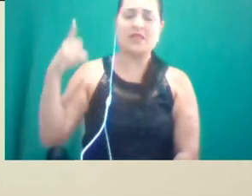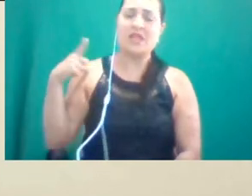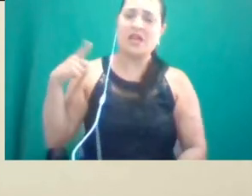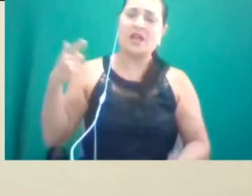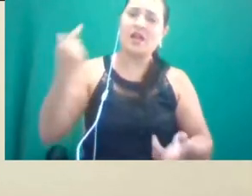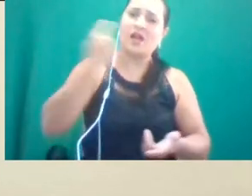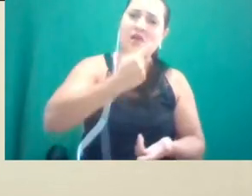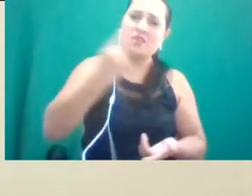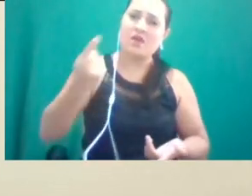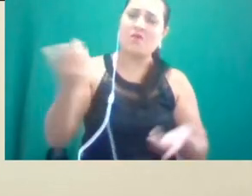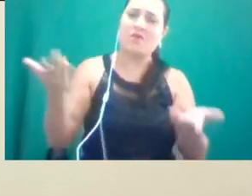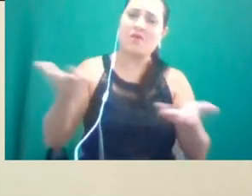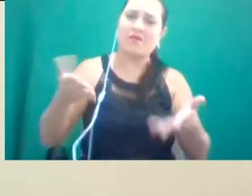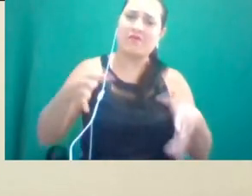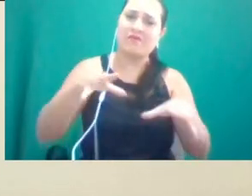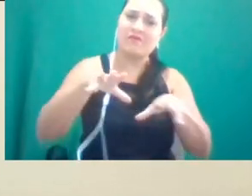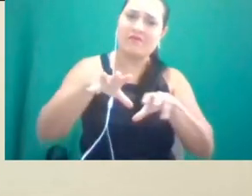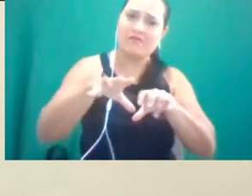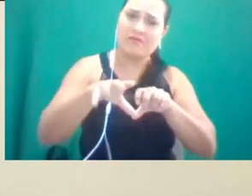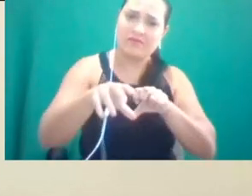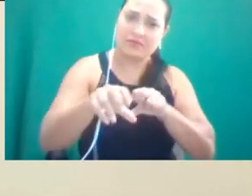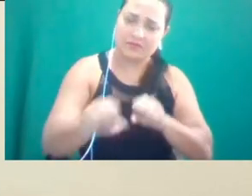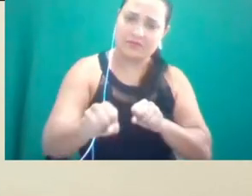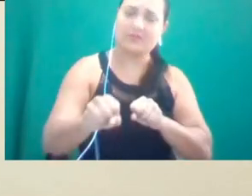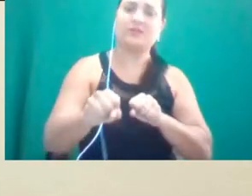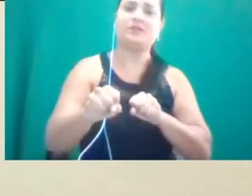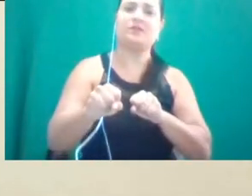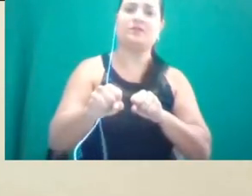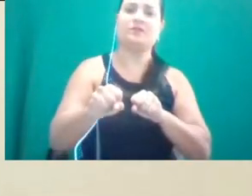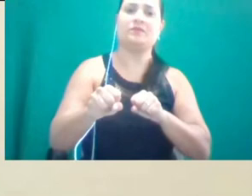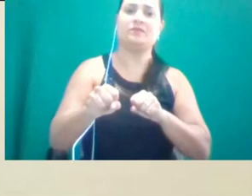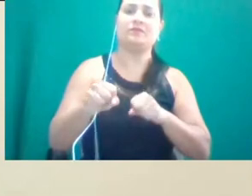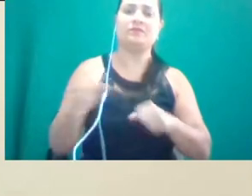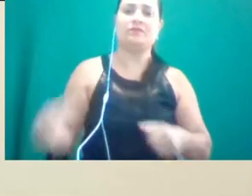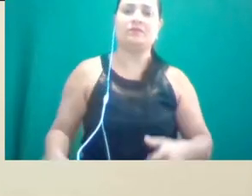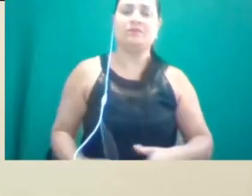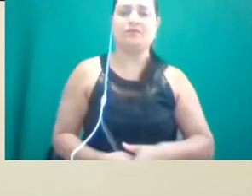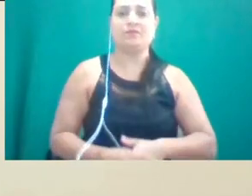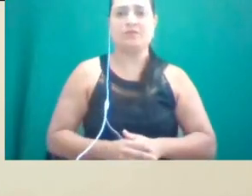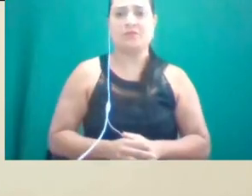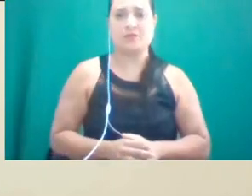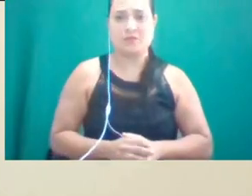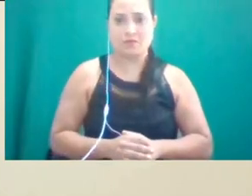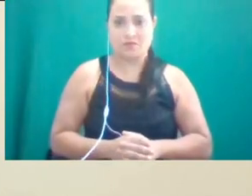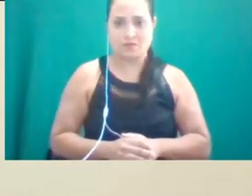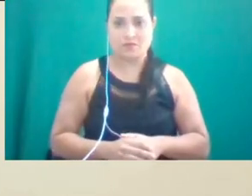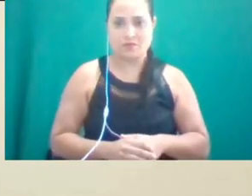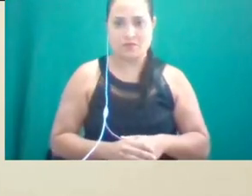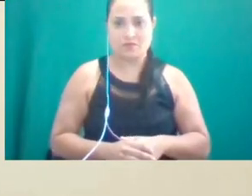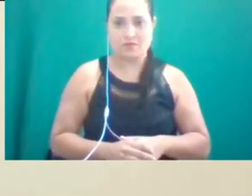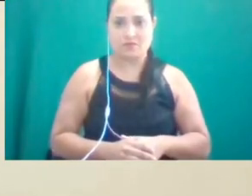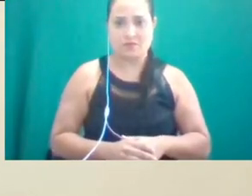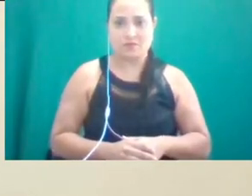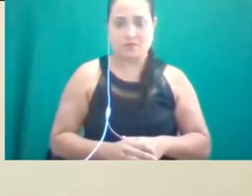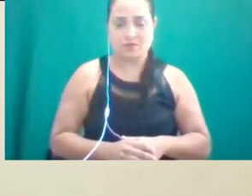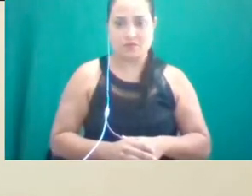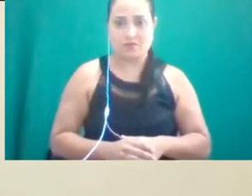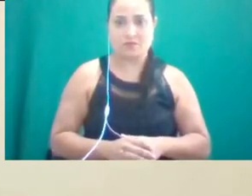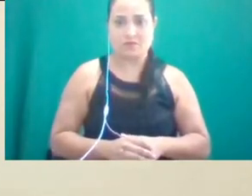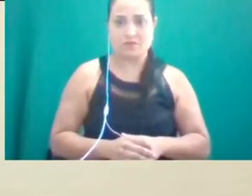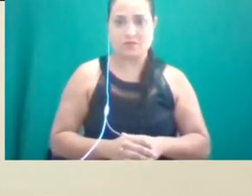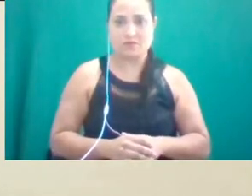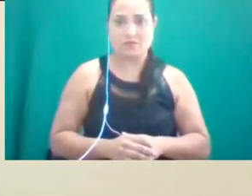gente batalhou. Corremos atrás, lutamos, estudamos, quebramos a cabeça. Mas hoje